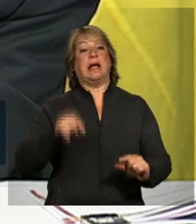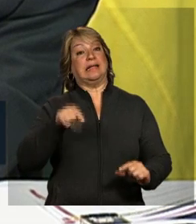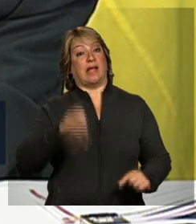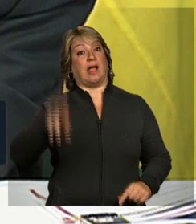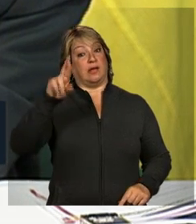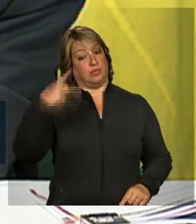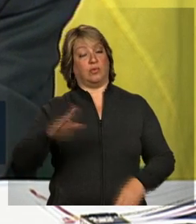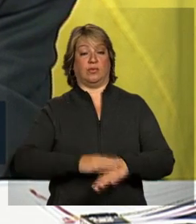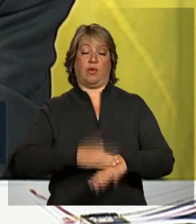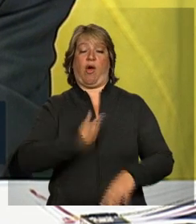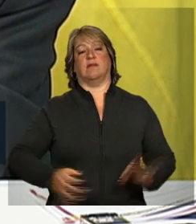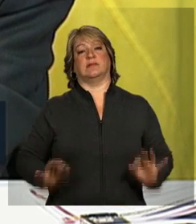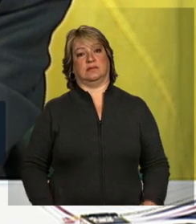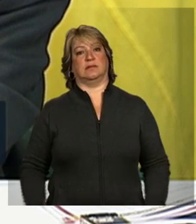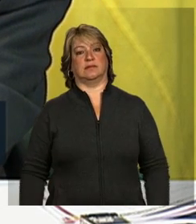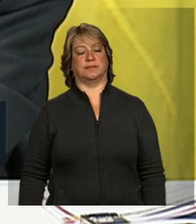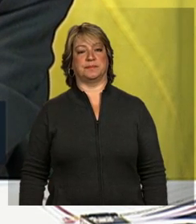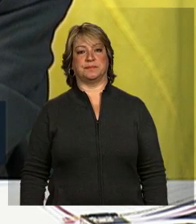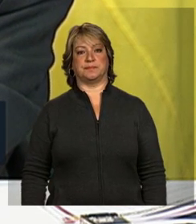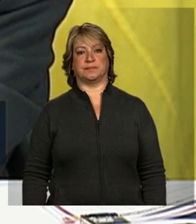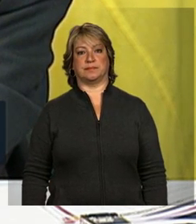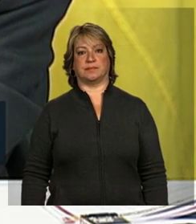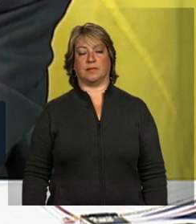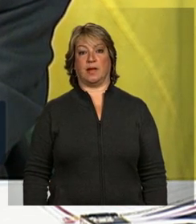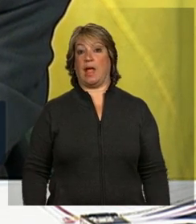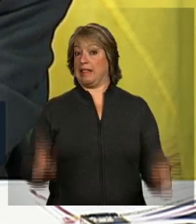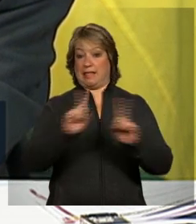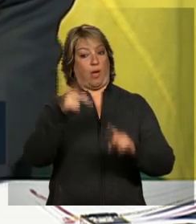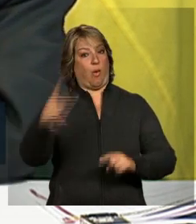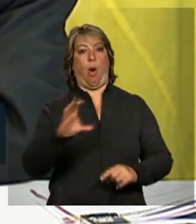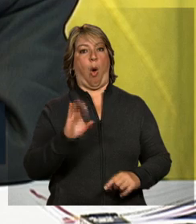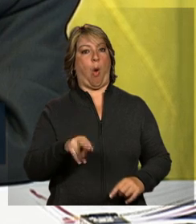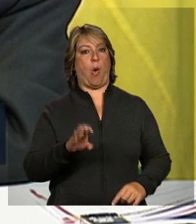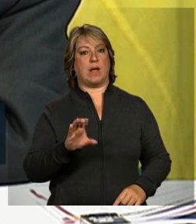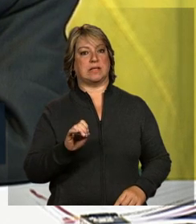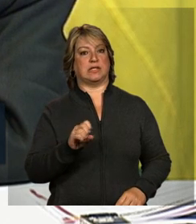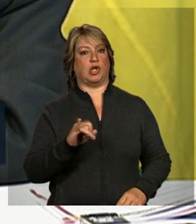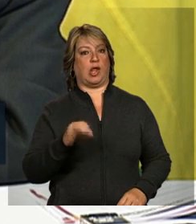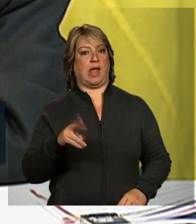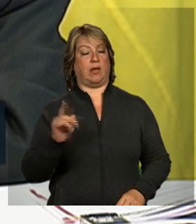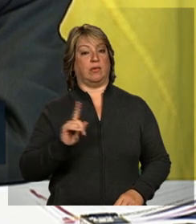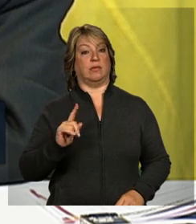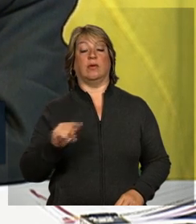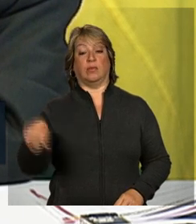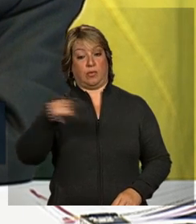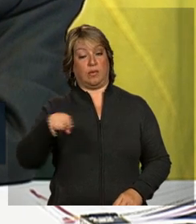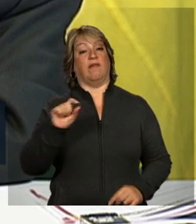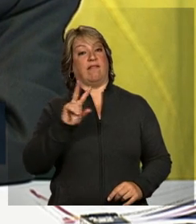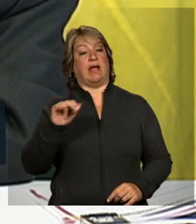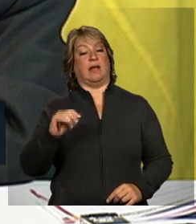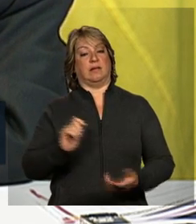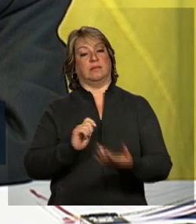responsabilidade do governo não não do concessionário o concessionário vai ser remunerado pela